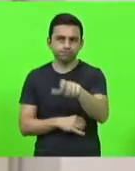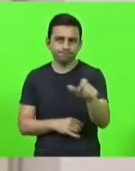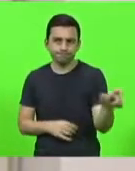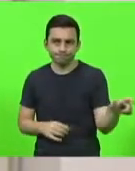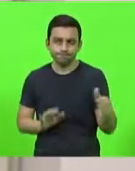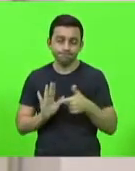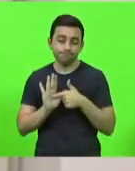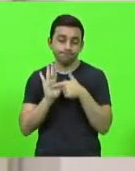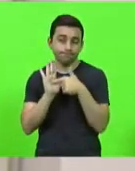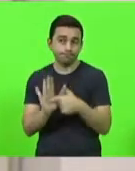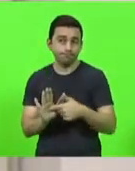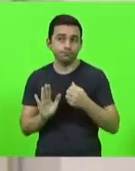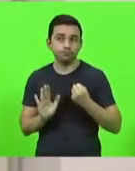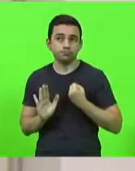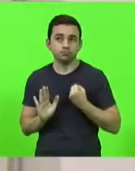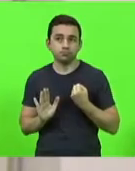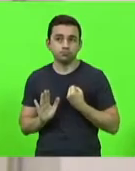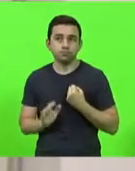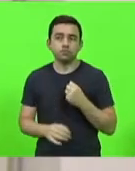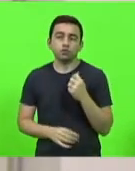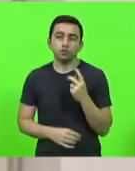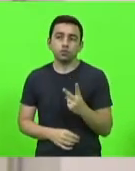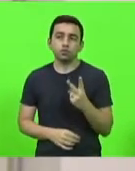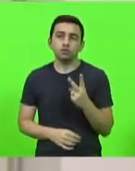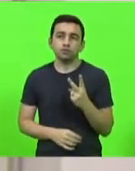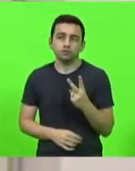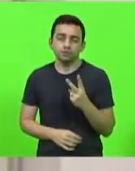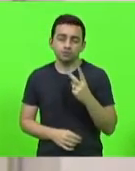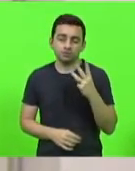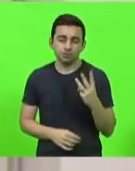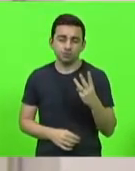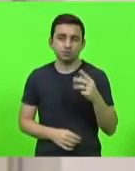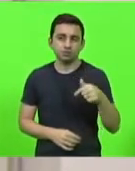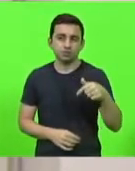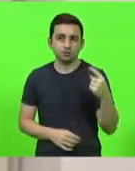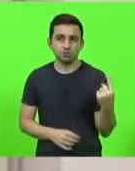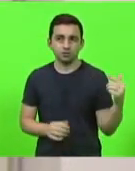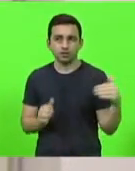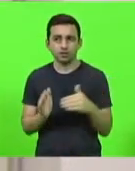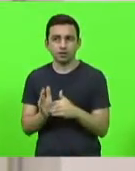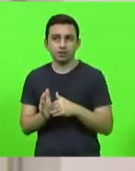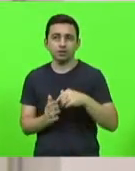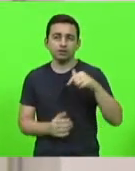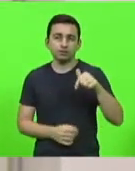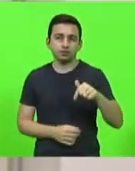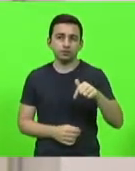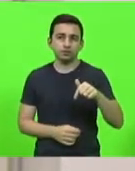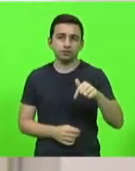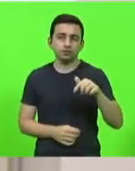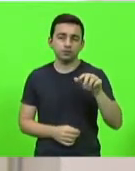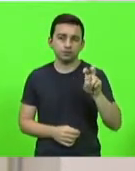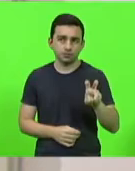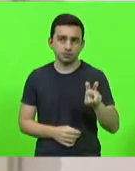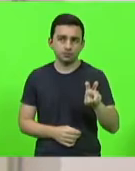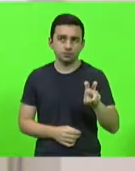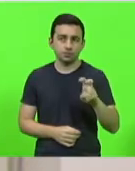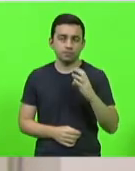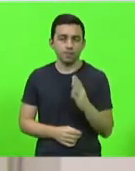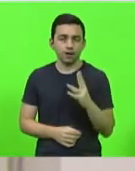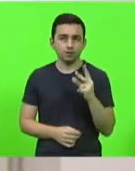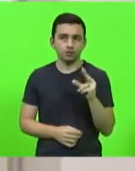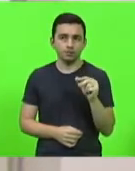as indicações números 2371 a 2375 barra